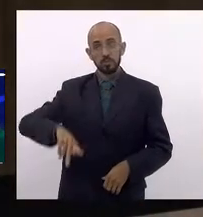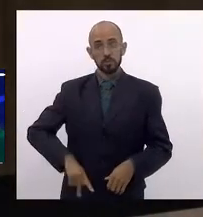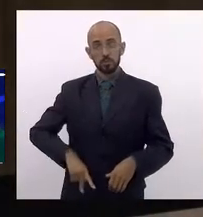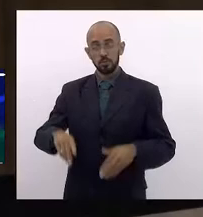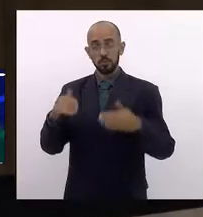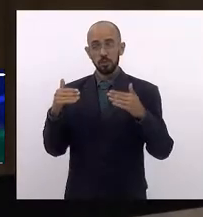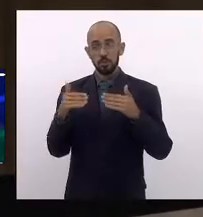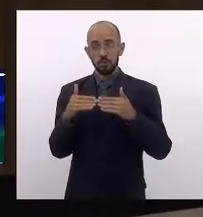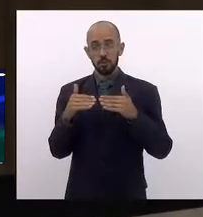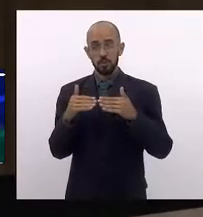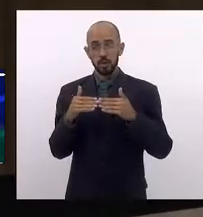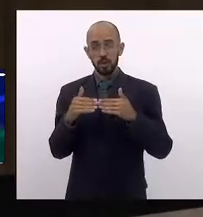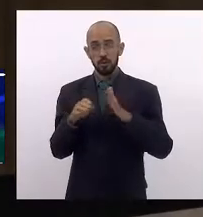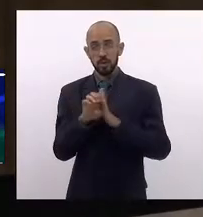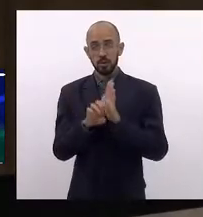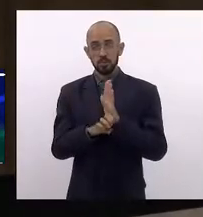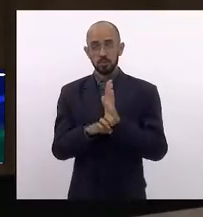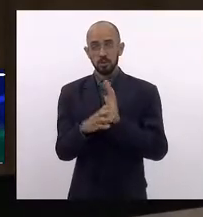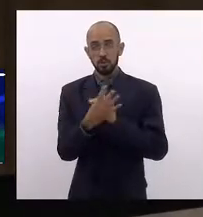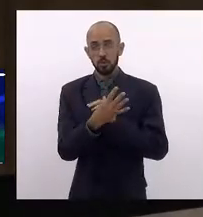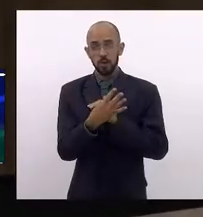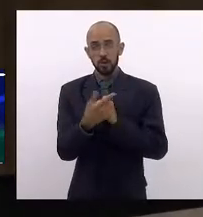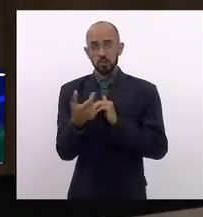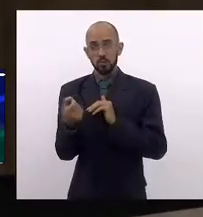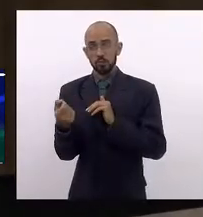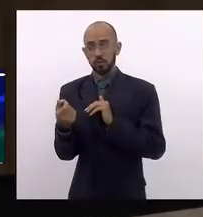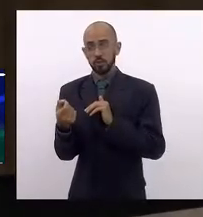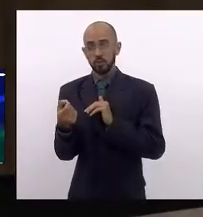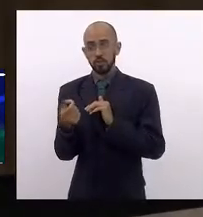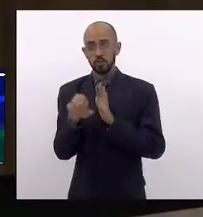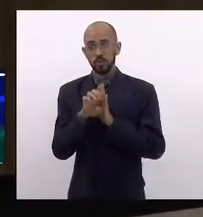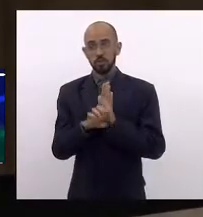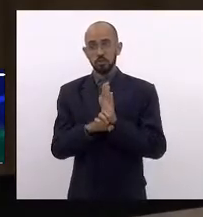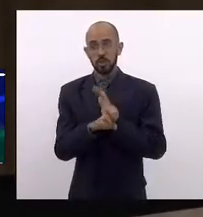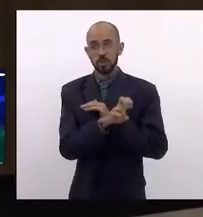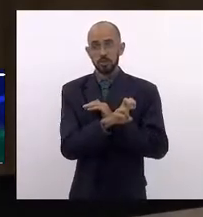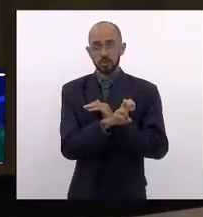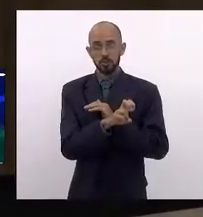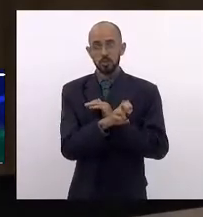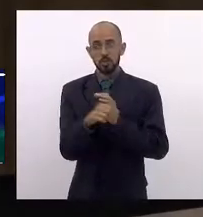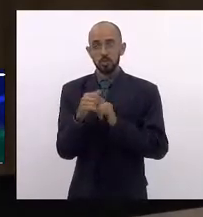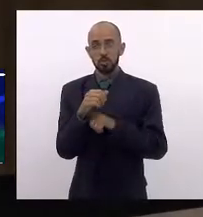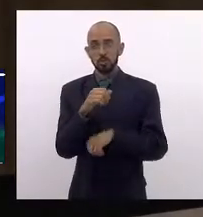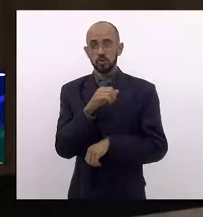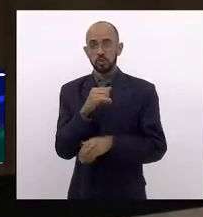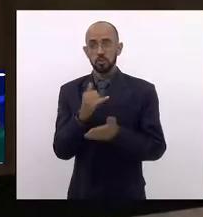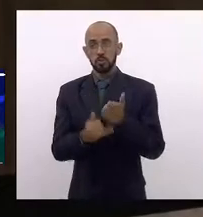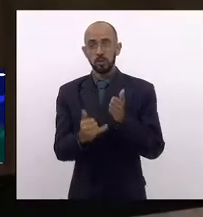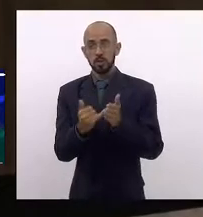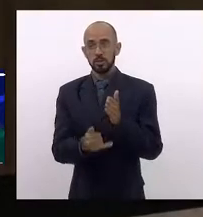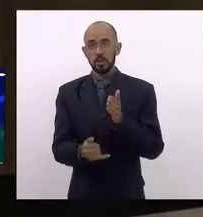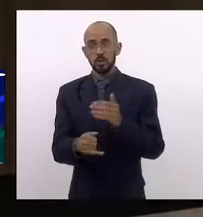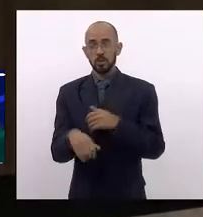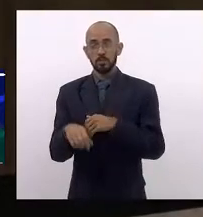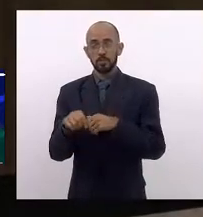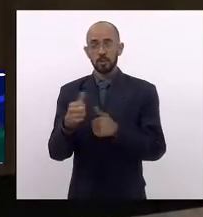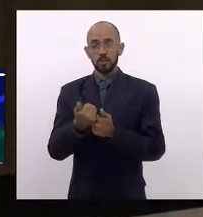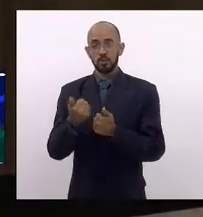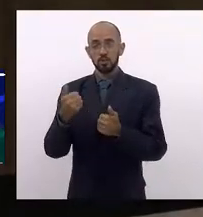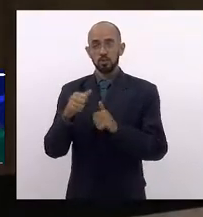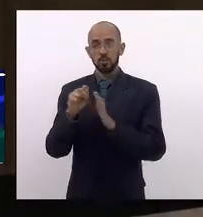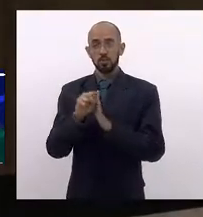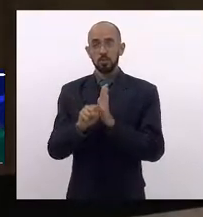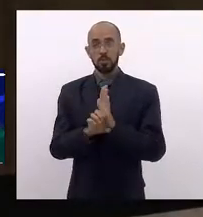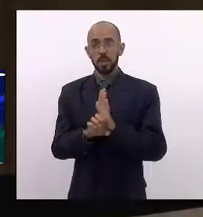favorável às emendas de plenário 4 20 emenda cinco da comissão de tributação favorável com subemenda à emenda 18 de